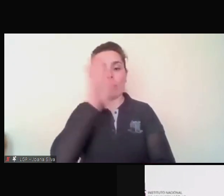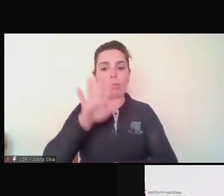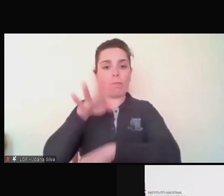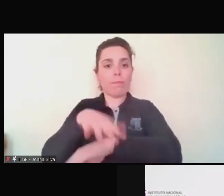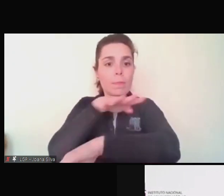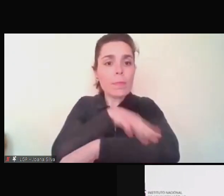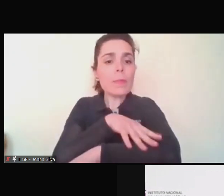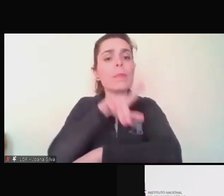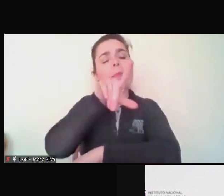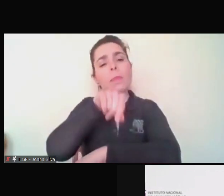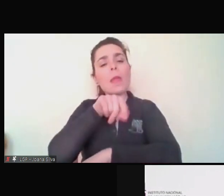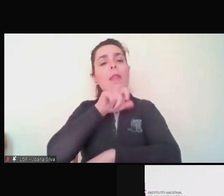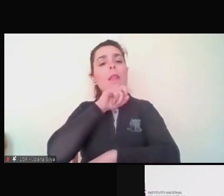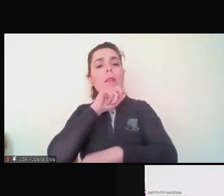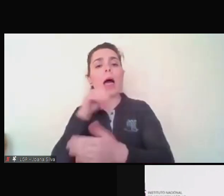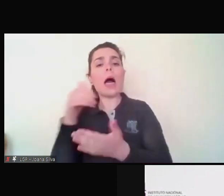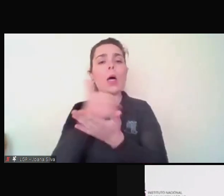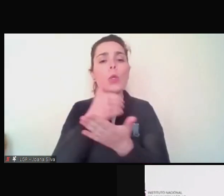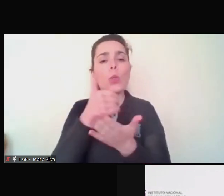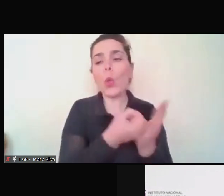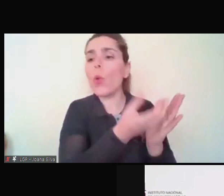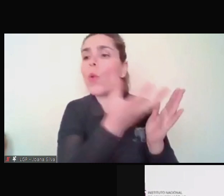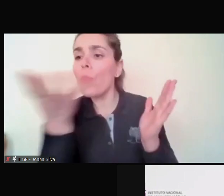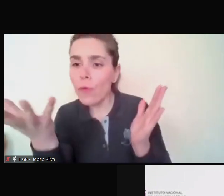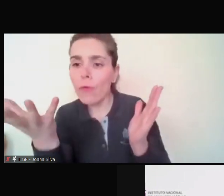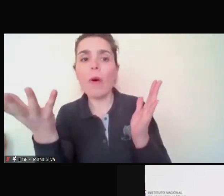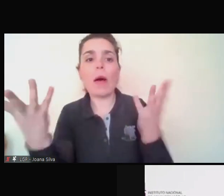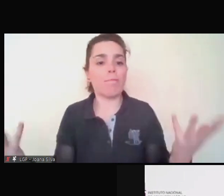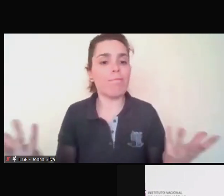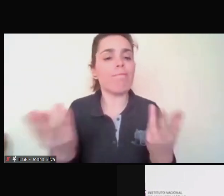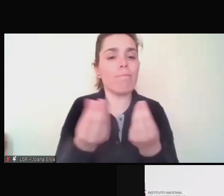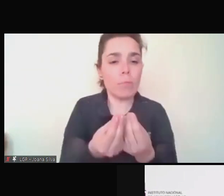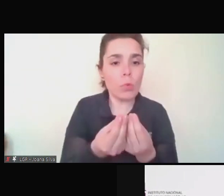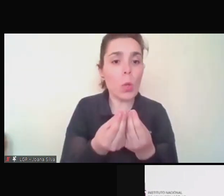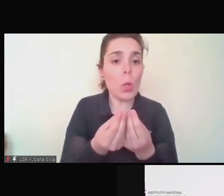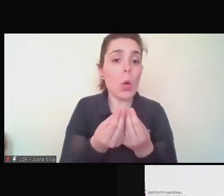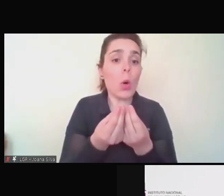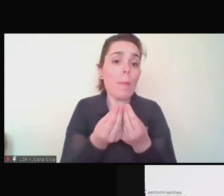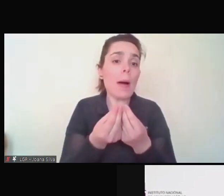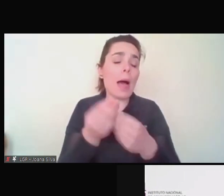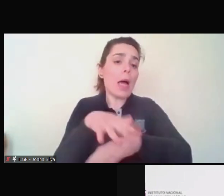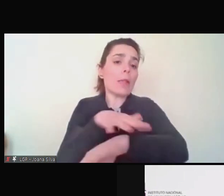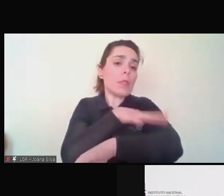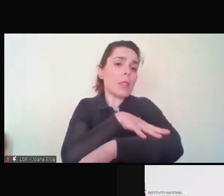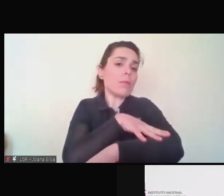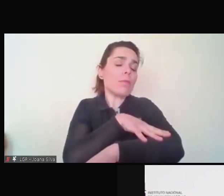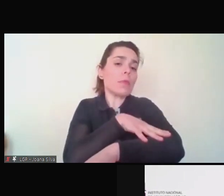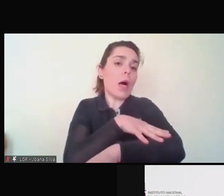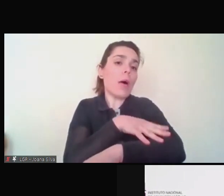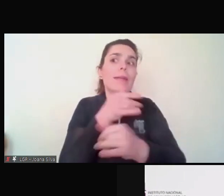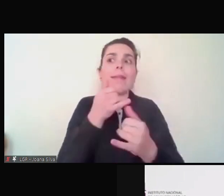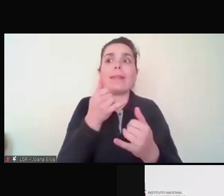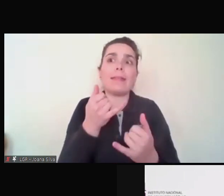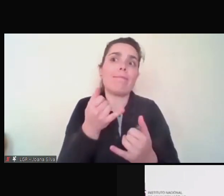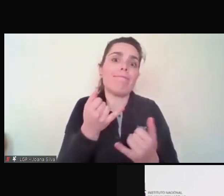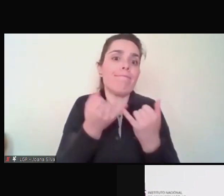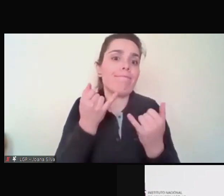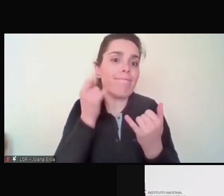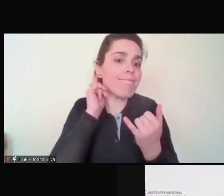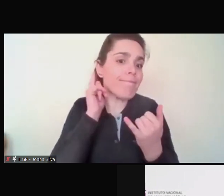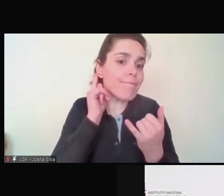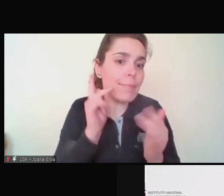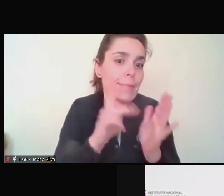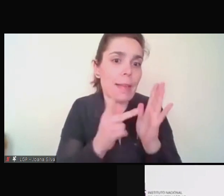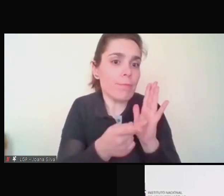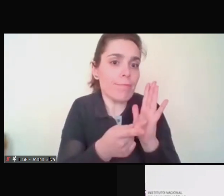uma mobilização de recursos muito significativa para o aprofundamento de uma administração digital. Esta oportunidade expõe